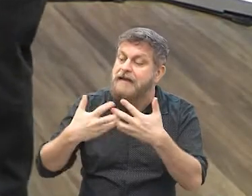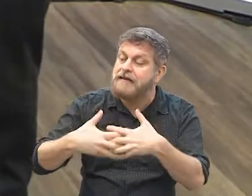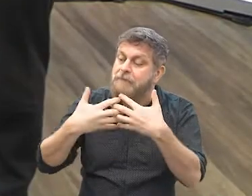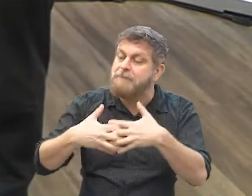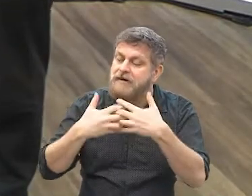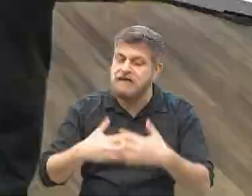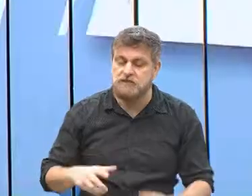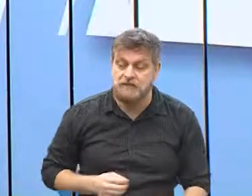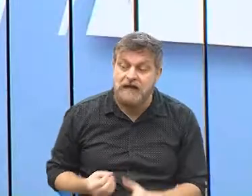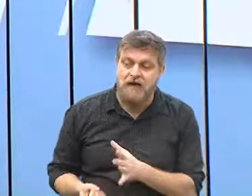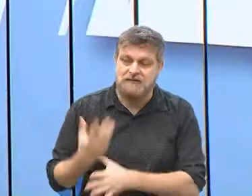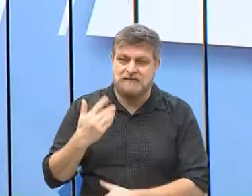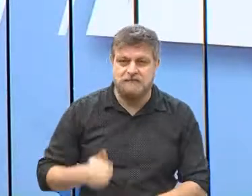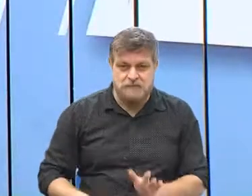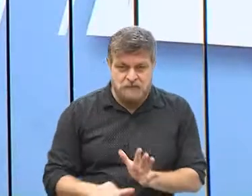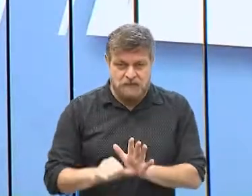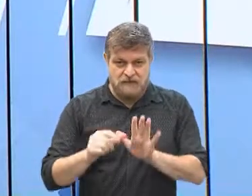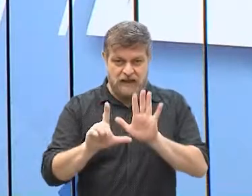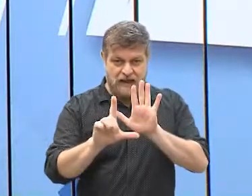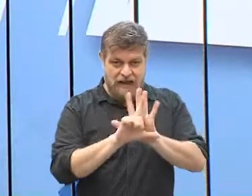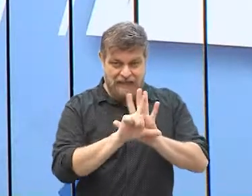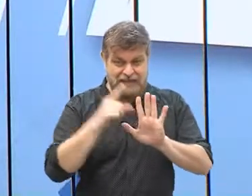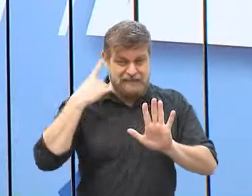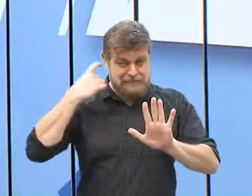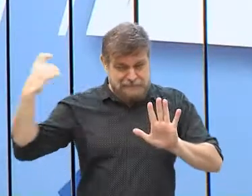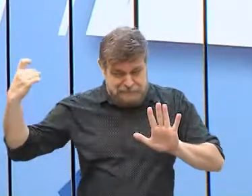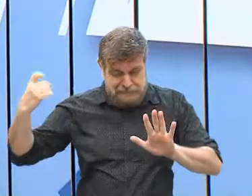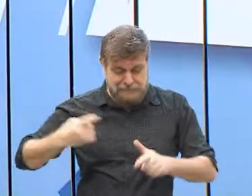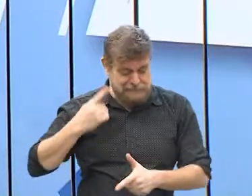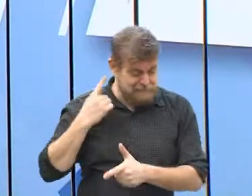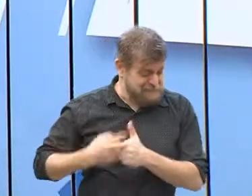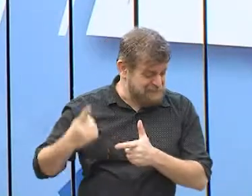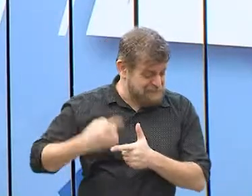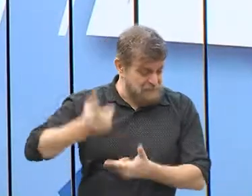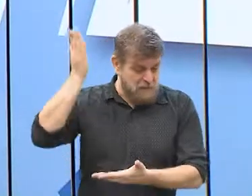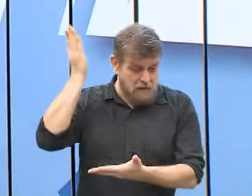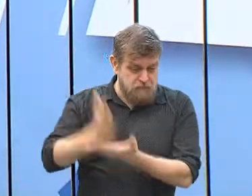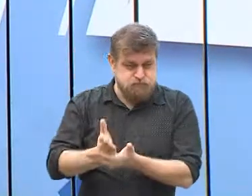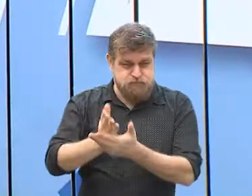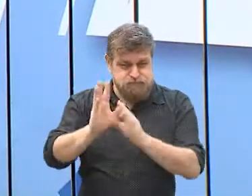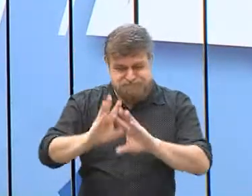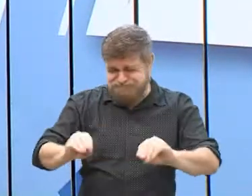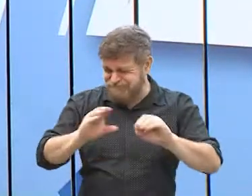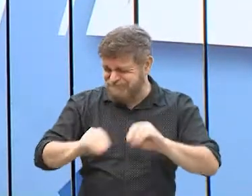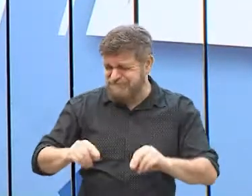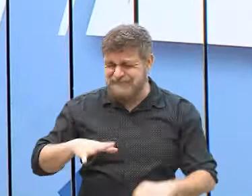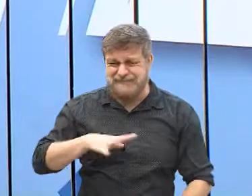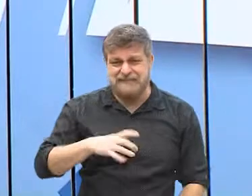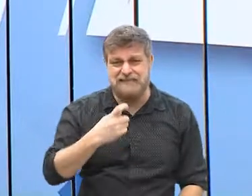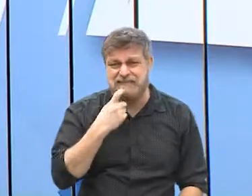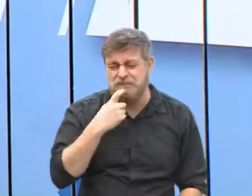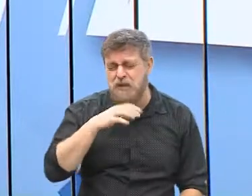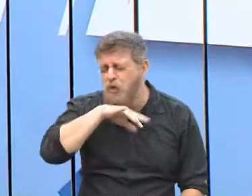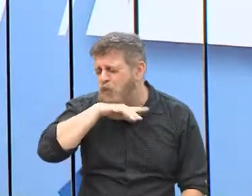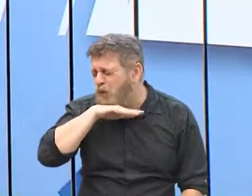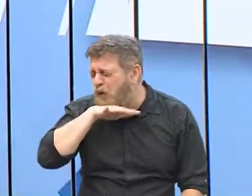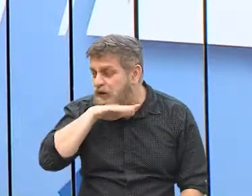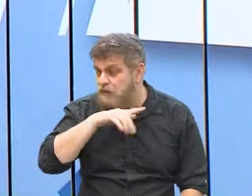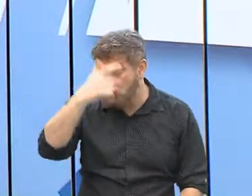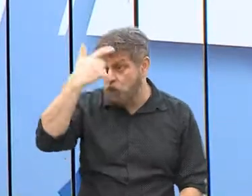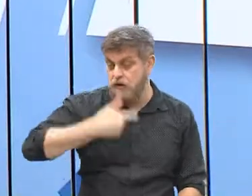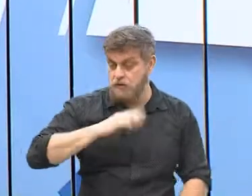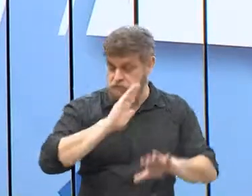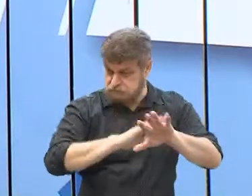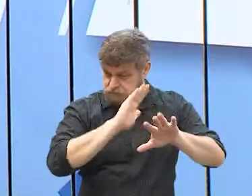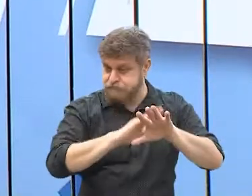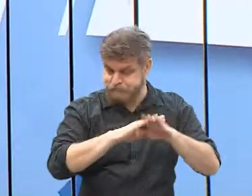pandemia? Primeiro, dizer que a Lei do Pancadão resolveu um problema que era terrível em Campinas. Essa lei é de minha autoria, mas eu